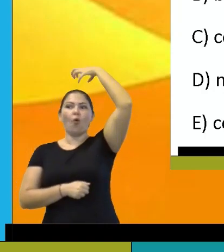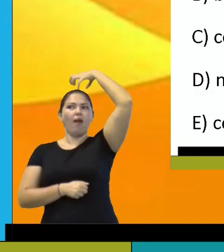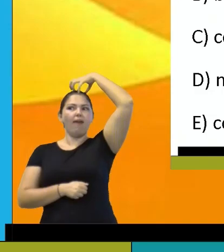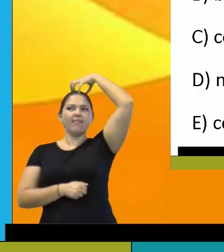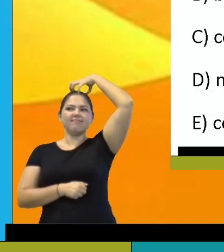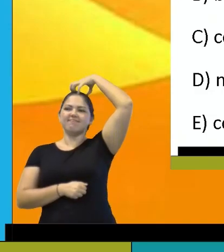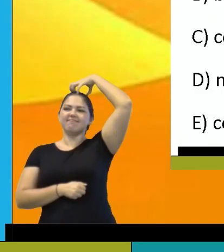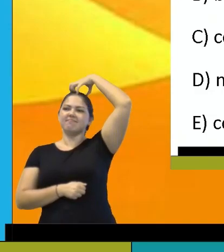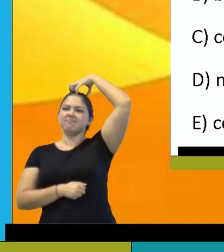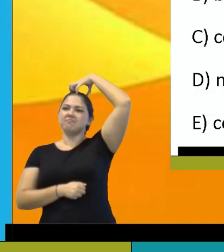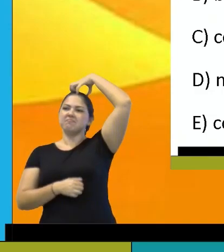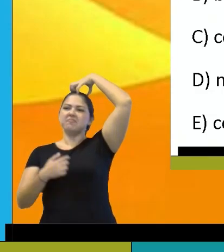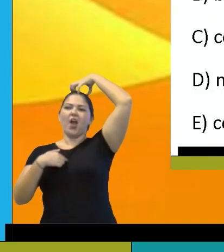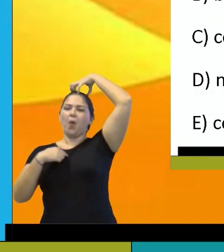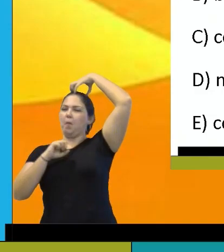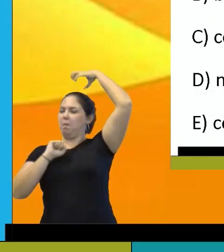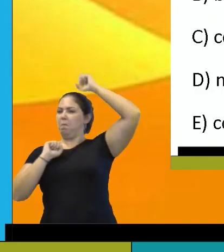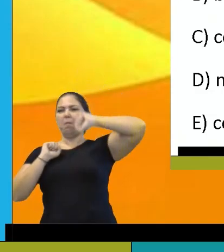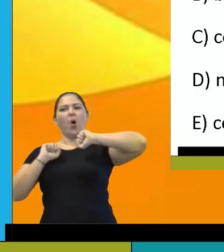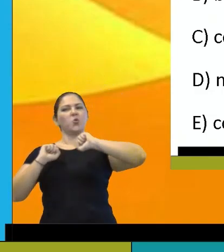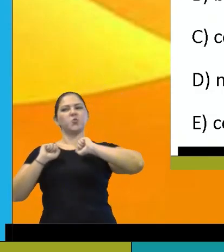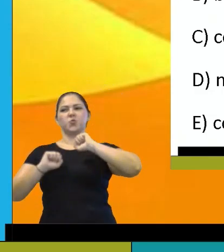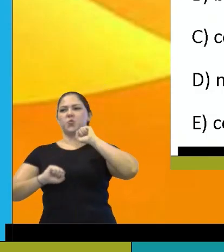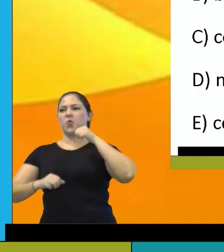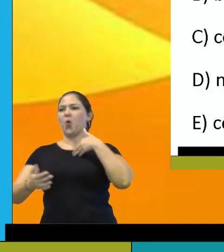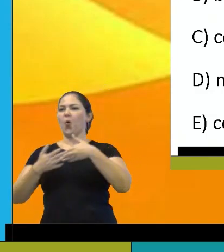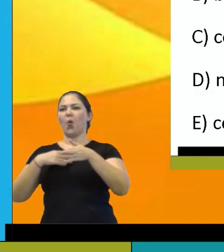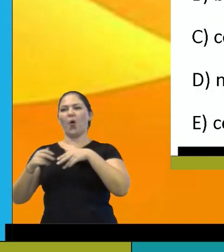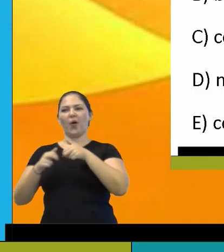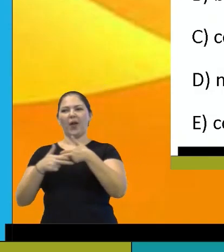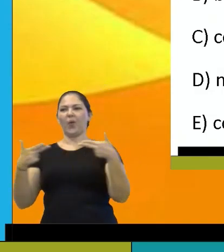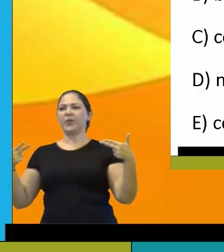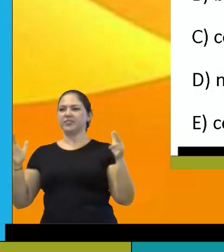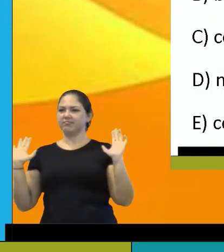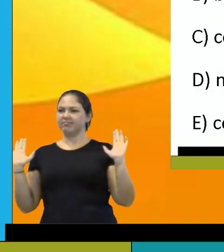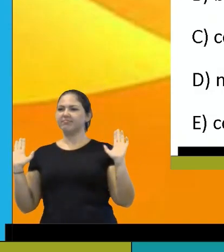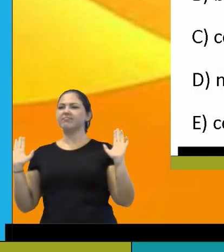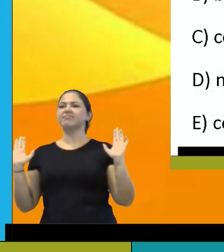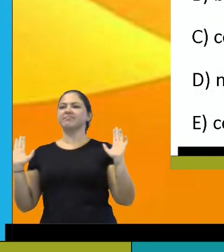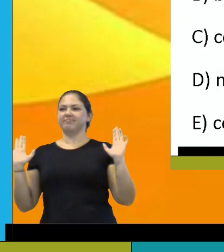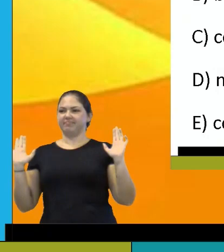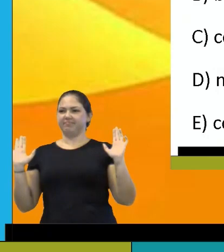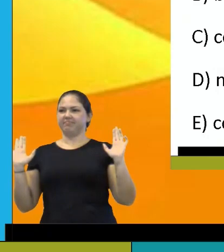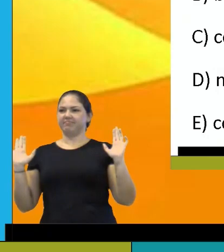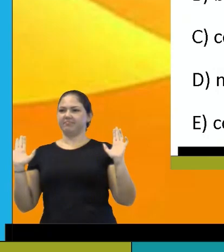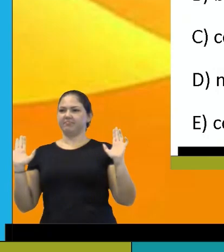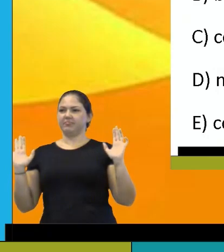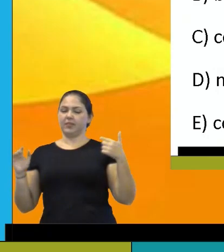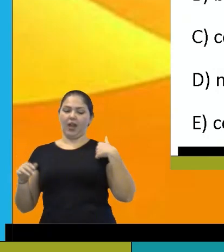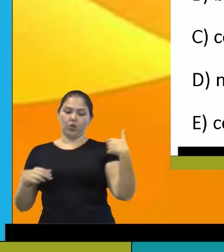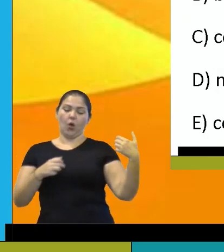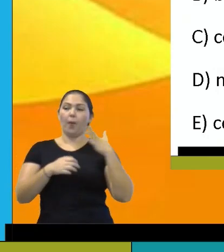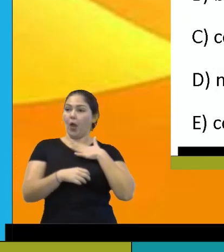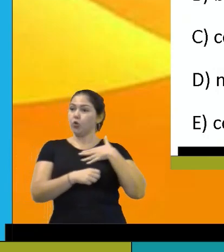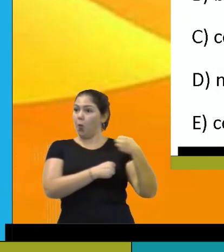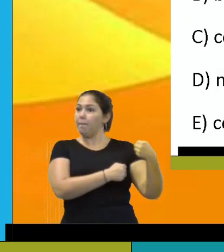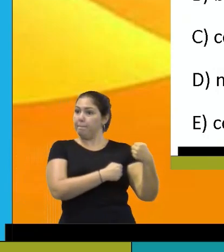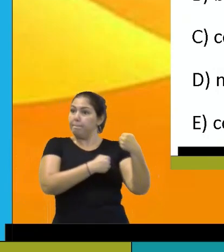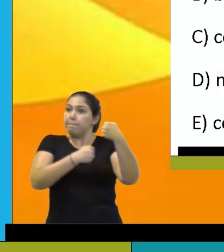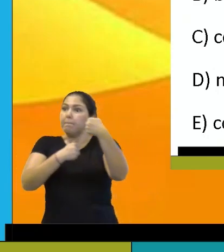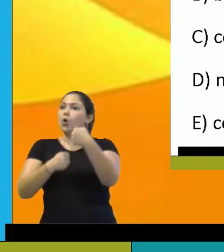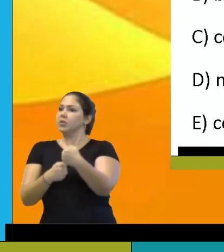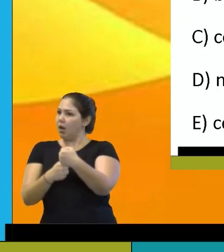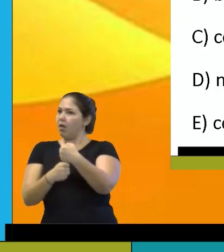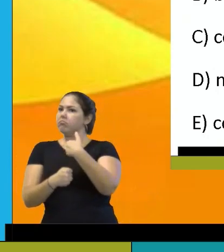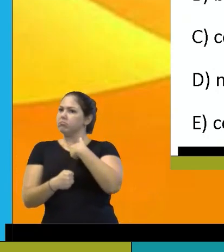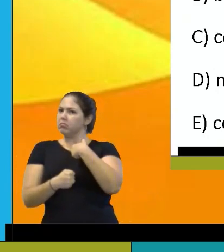do príncipe. Por quê? Olha que item interessante. A conveniência entre o poder tirânico e a moral